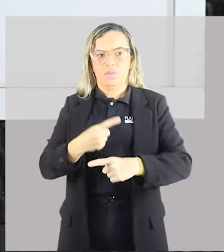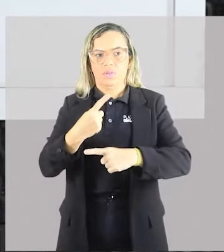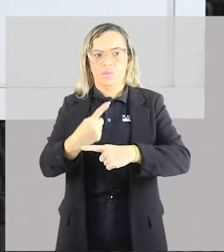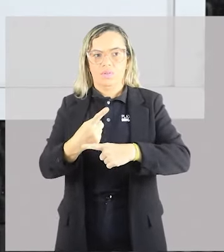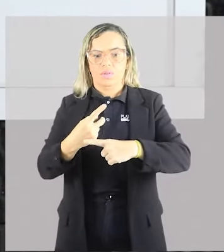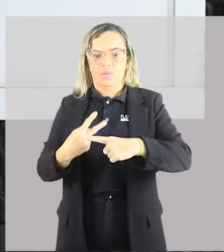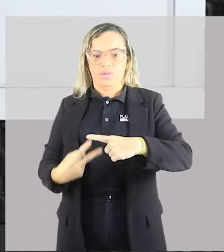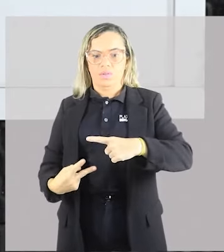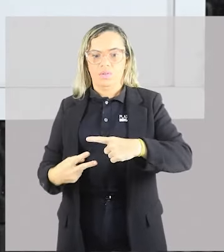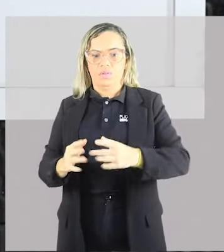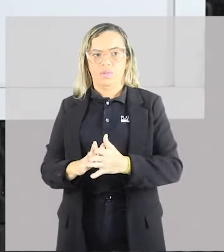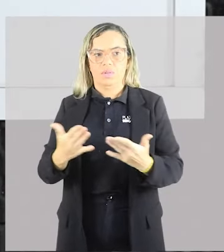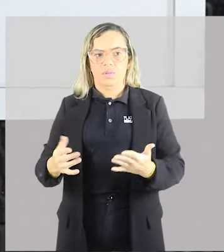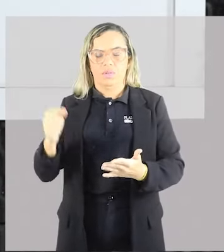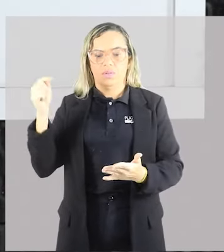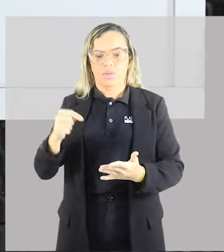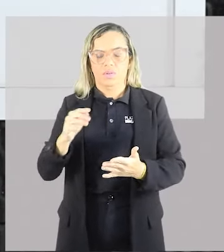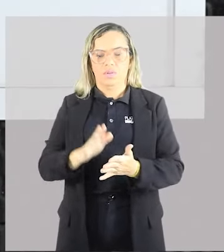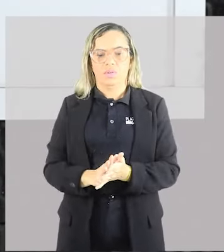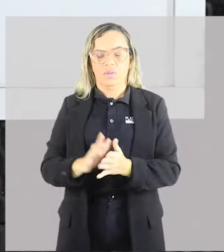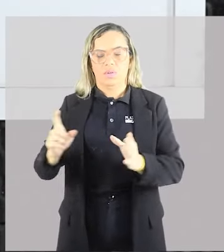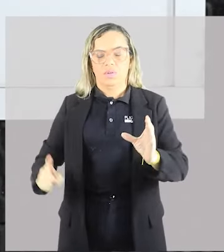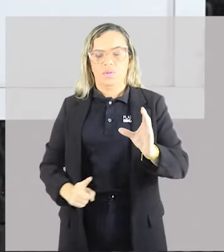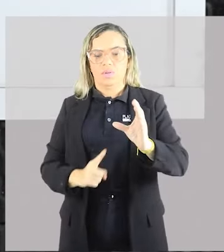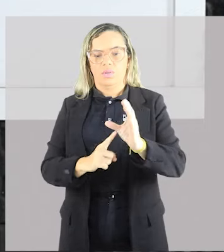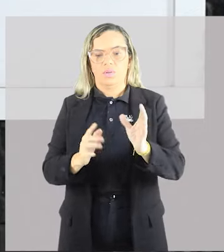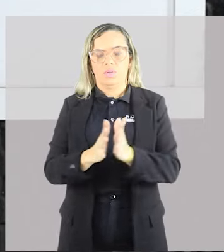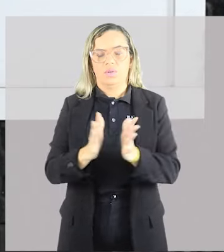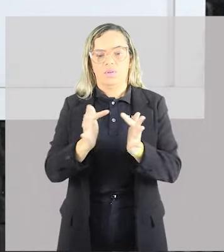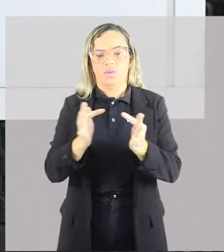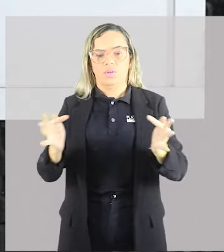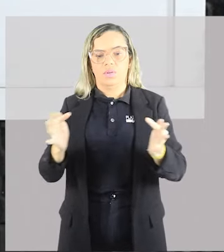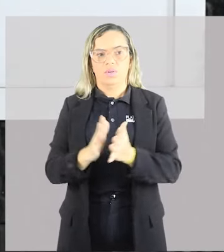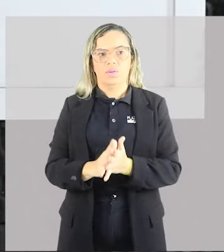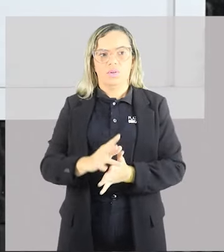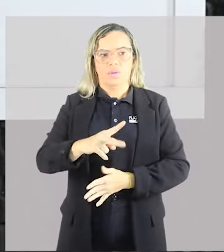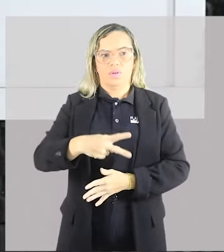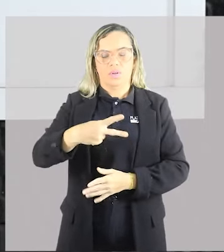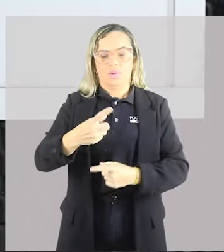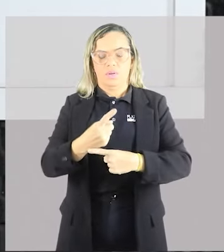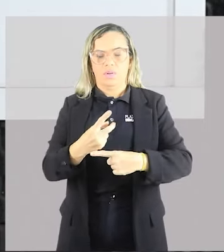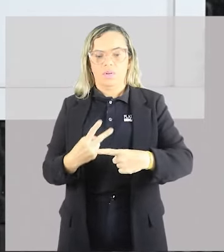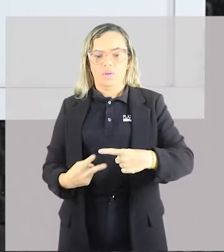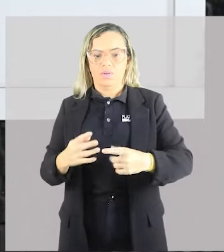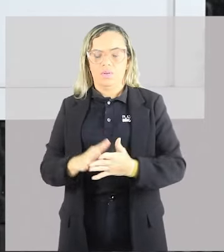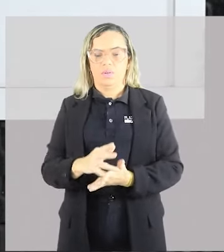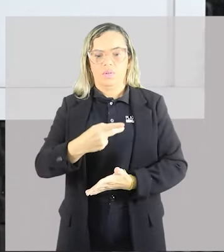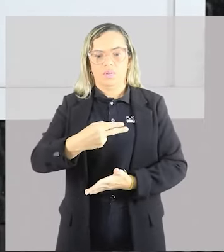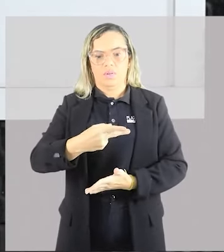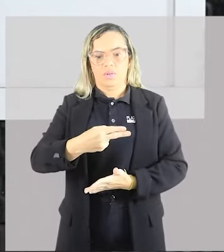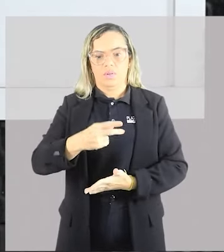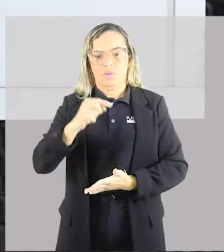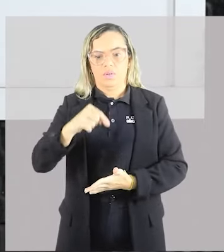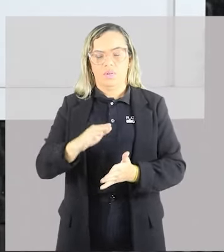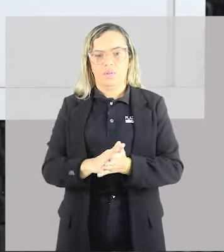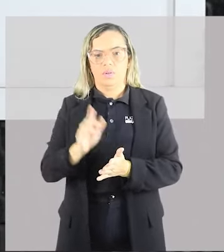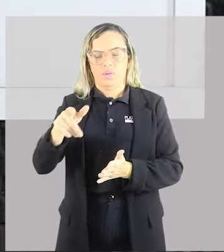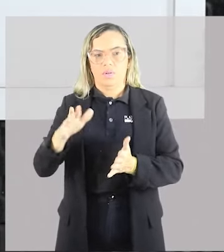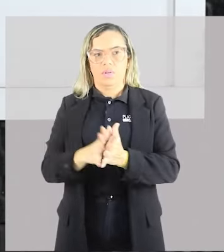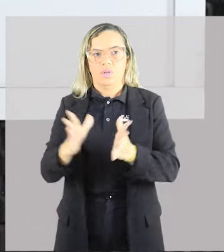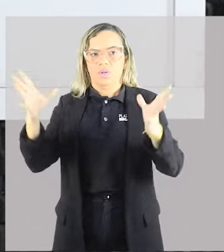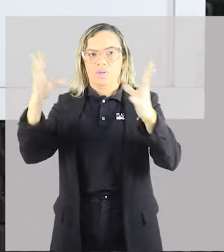da função tem que ser maior do que 1 me2 porque se ele for igual 1/2 ele esse radic esse